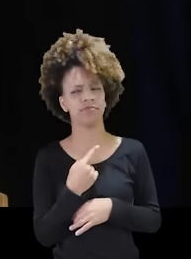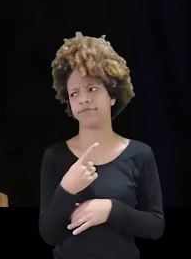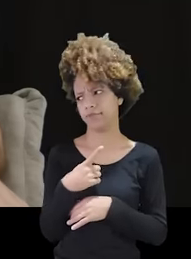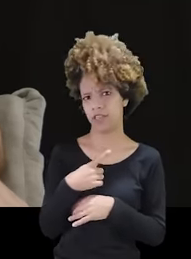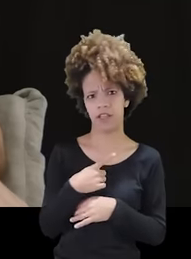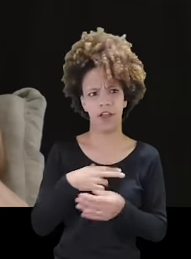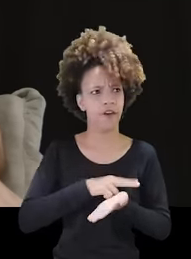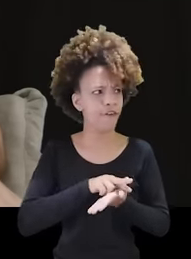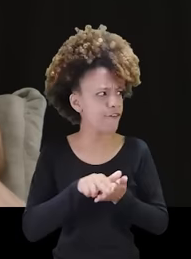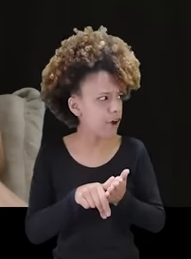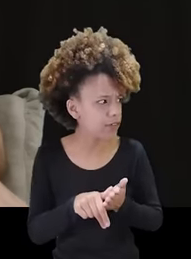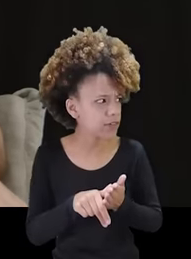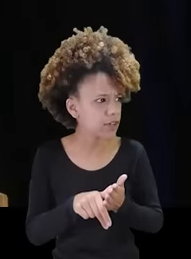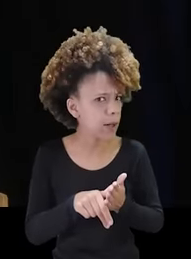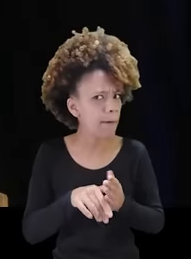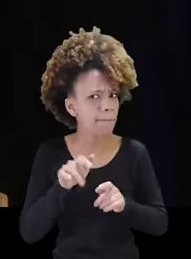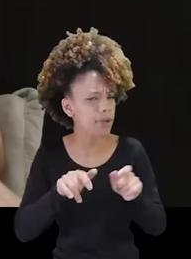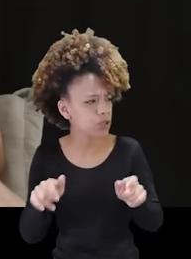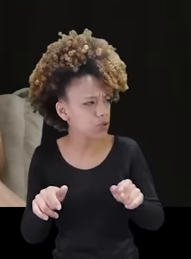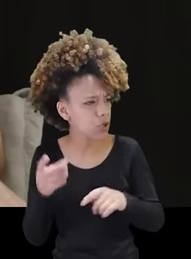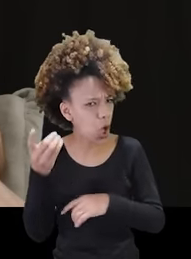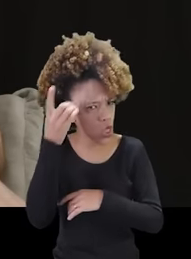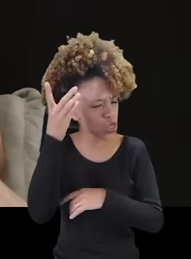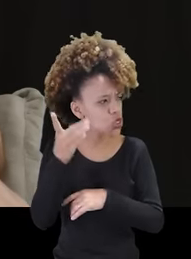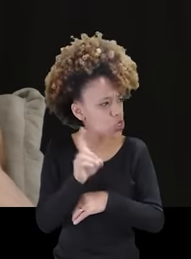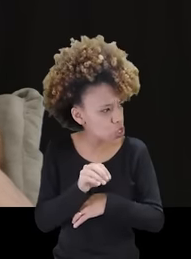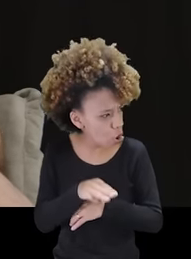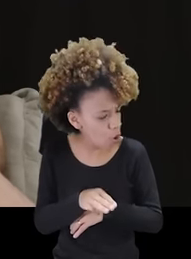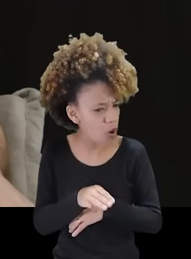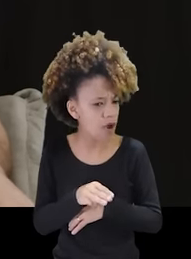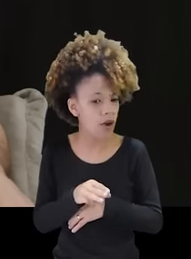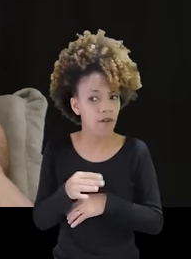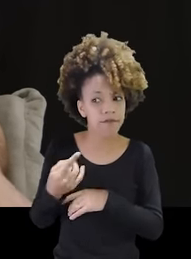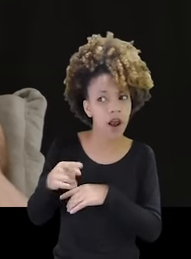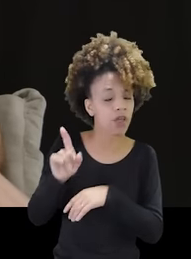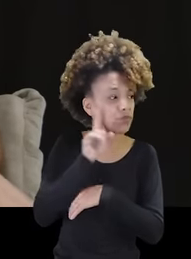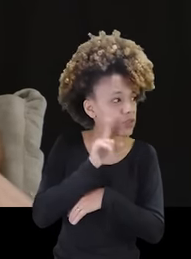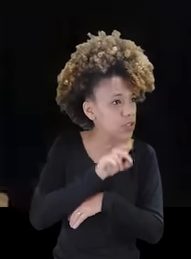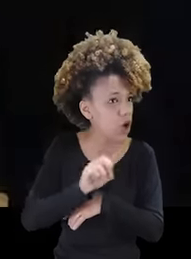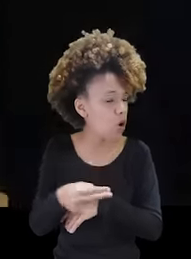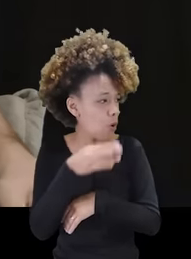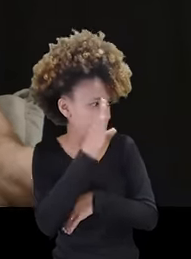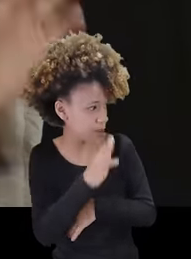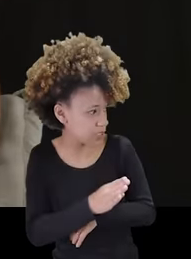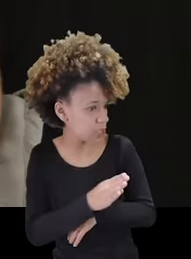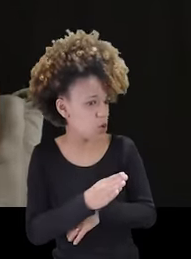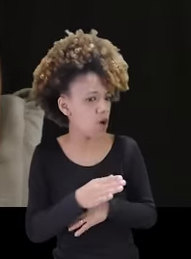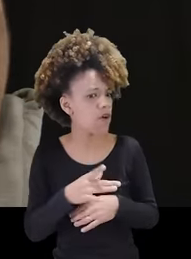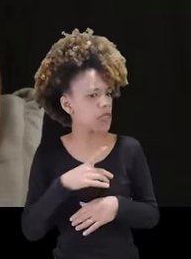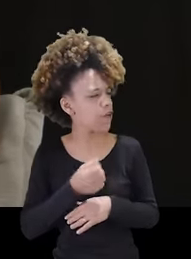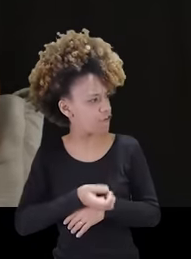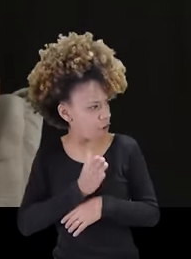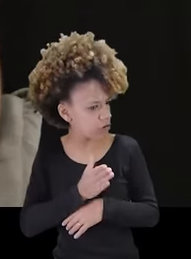parar tá cheio de cara com muito talento que a qualquer momento vai pintar nos Estados Unidos ou vai vir para o Brasil para ser